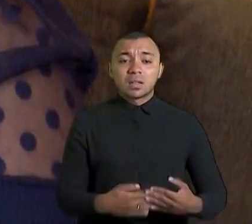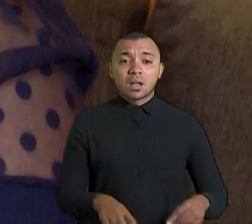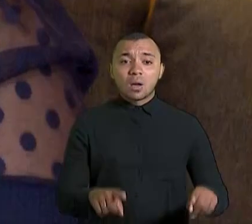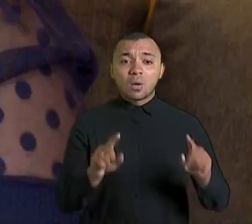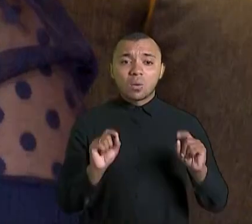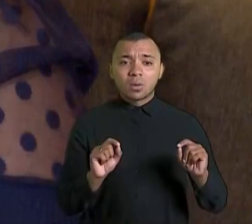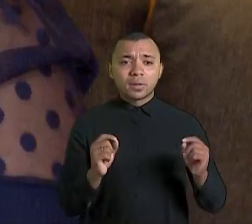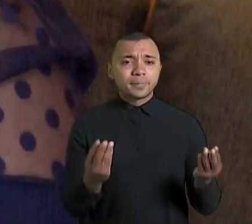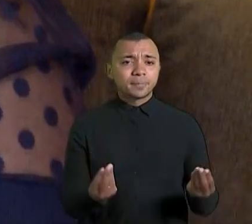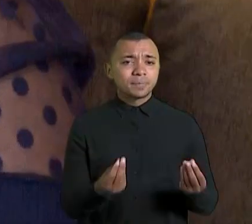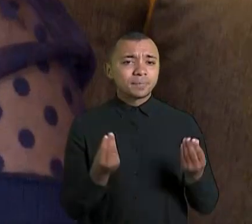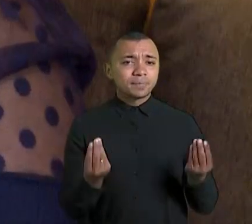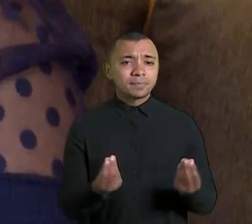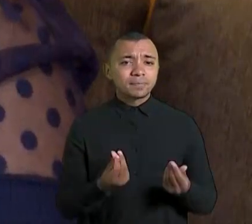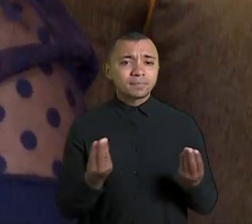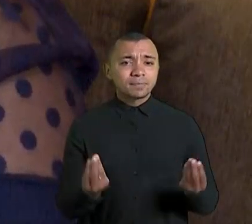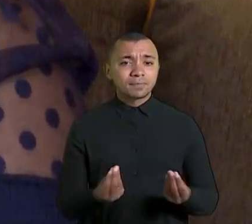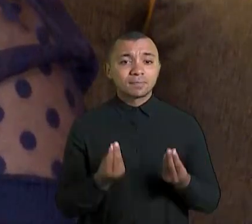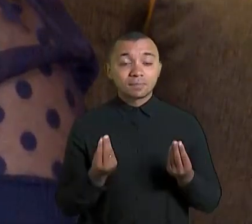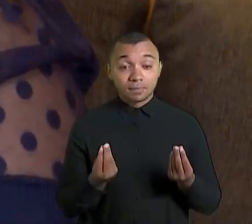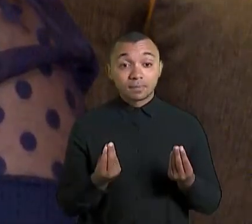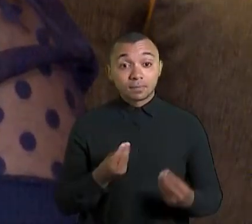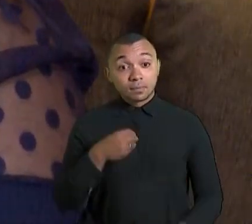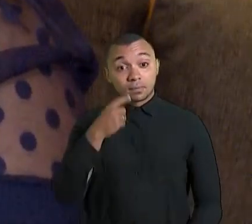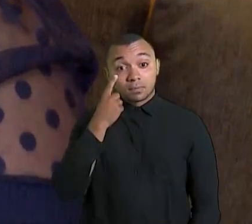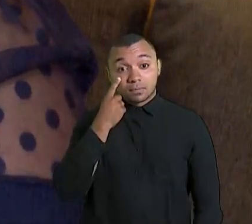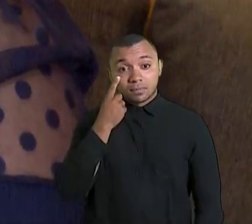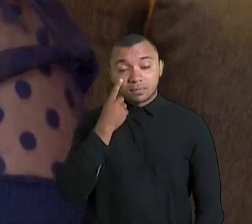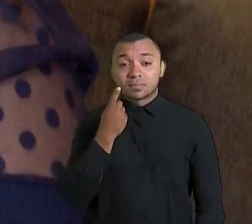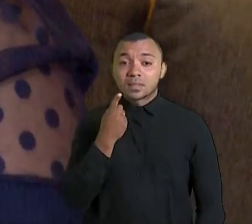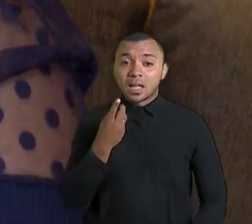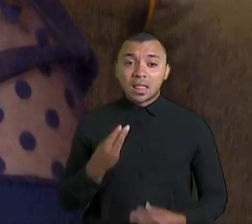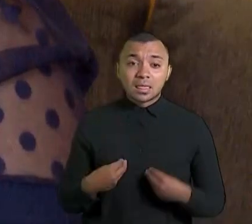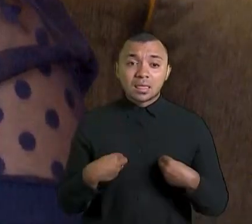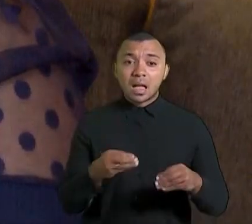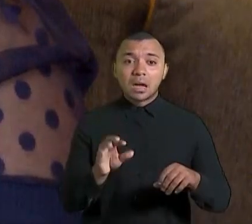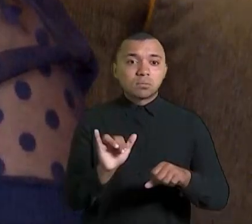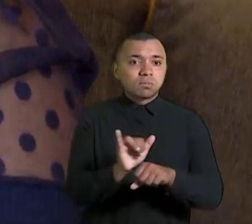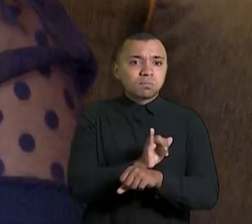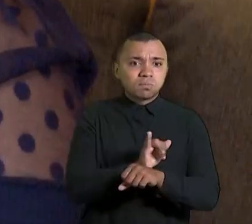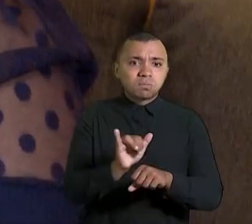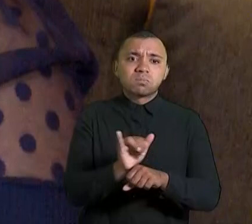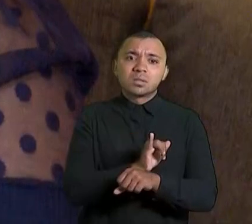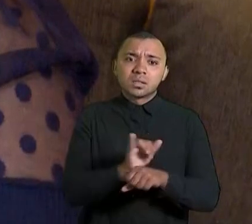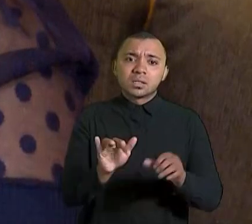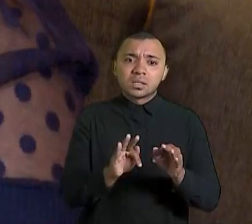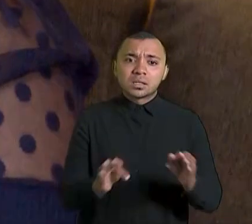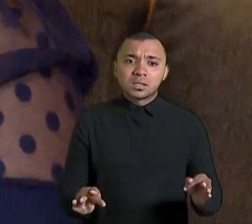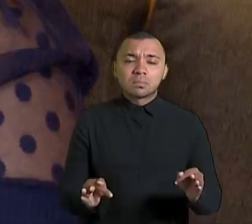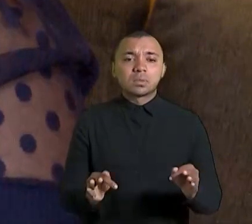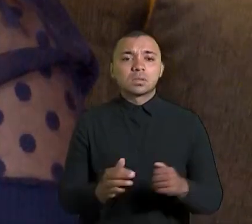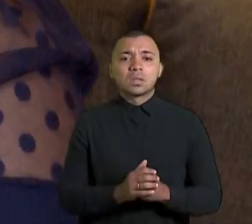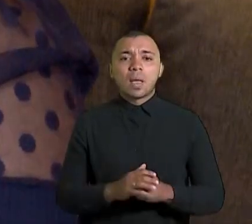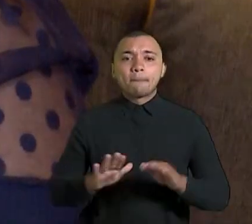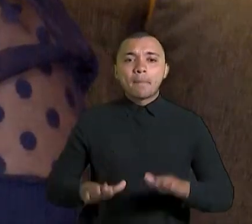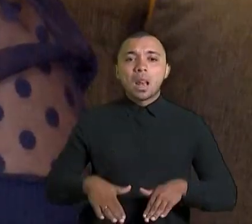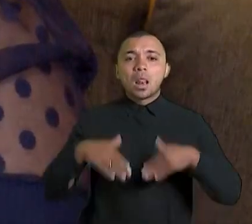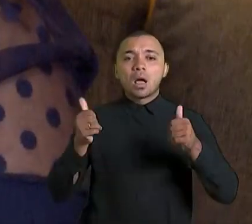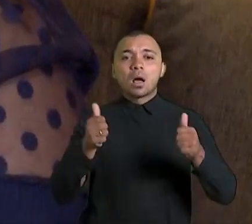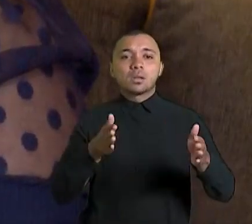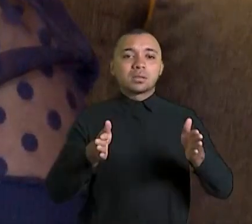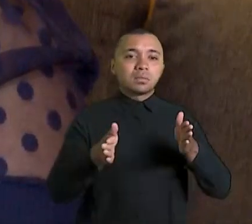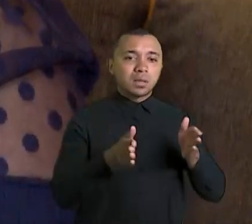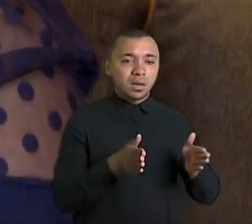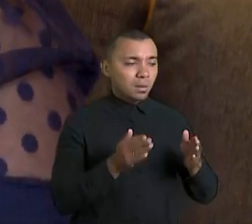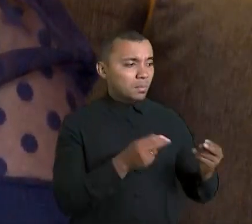mínimo, arcaica. Então, os recursos são poucos, as manobras para melhor acessibilidade são poucas.